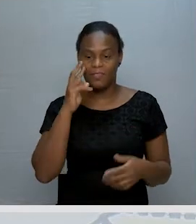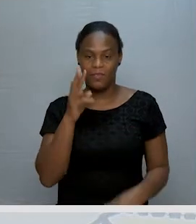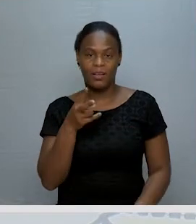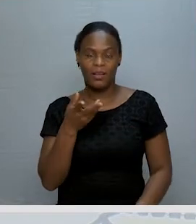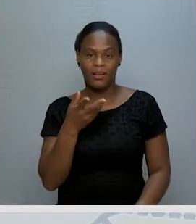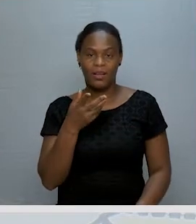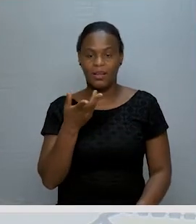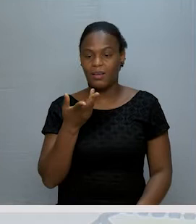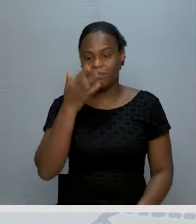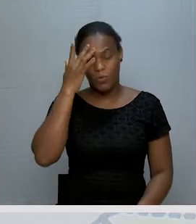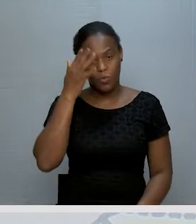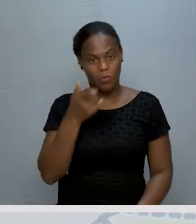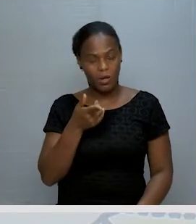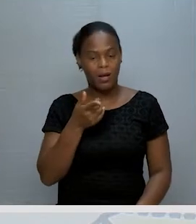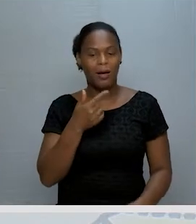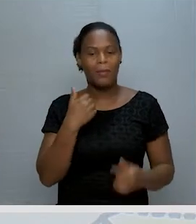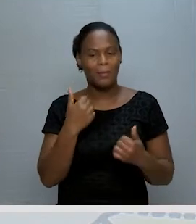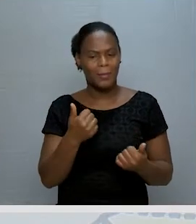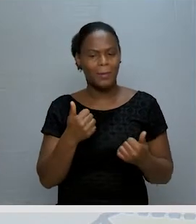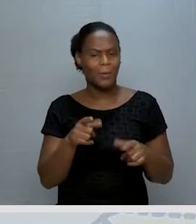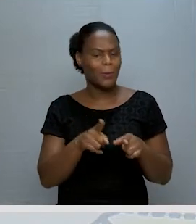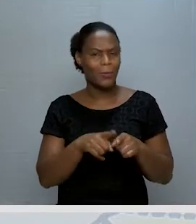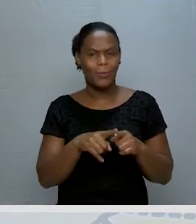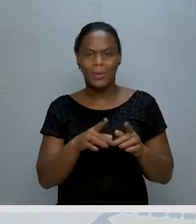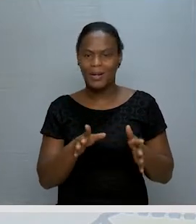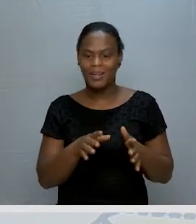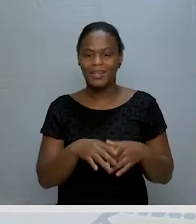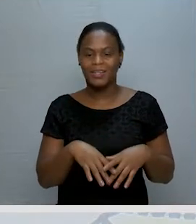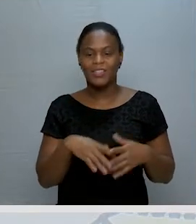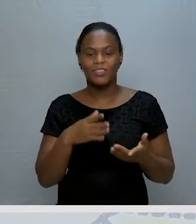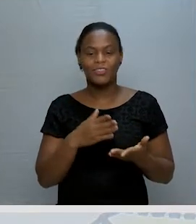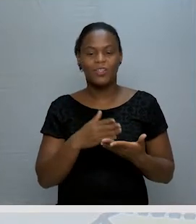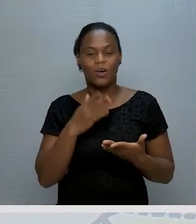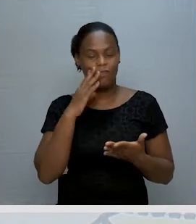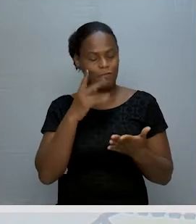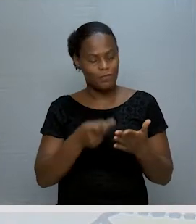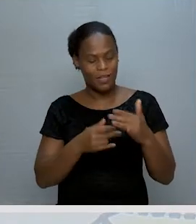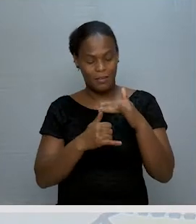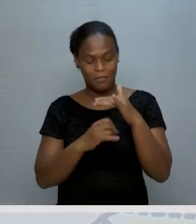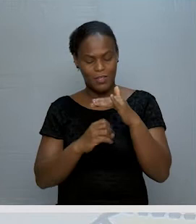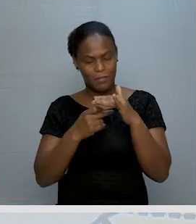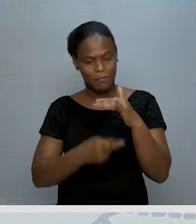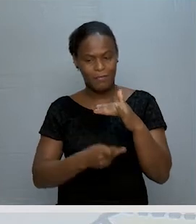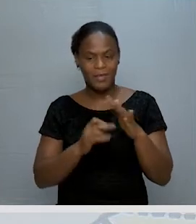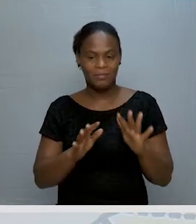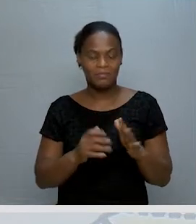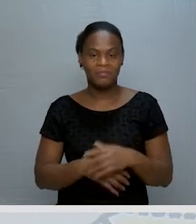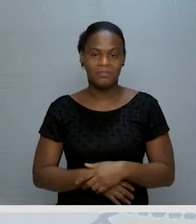Aqui, os denominadores, exato, estão iguais. É só manter